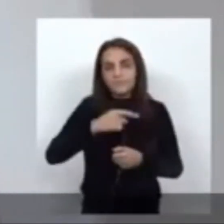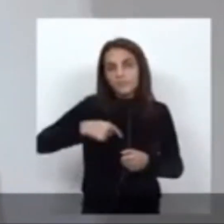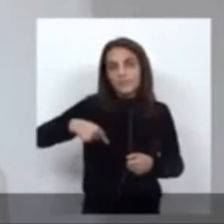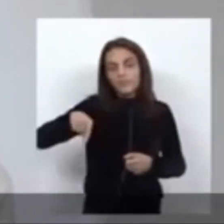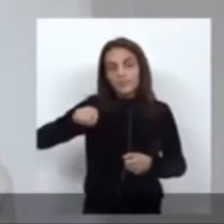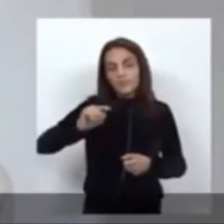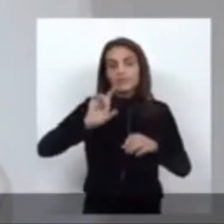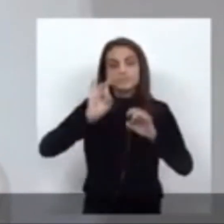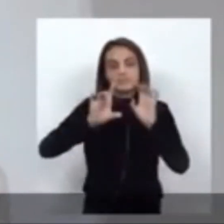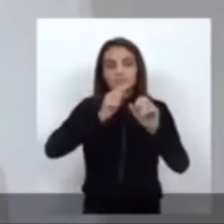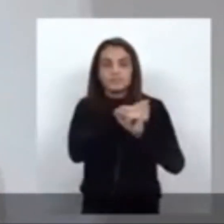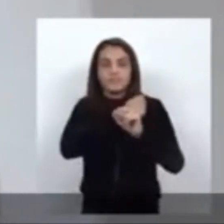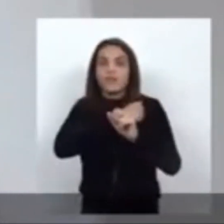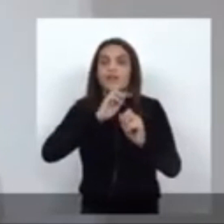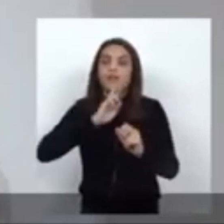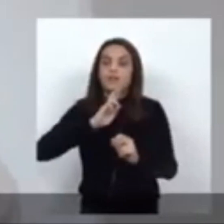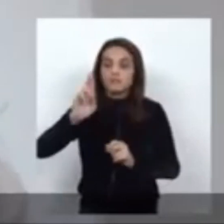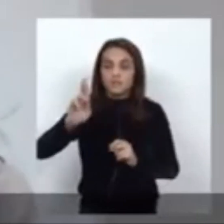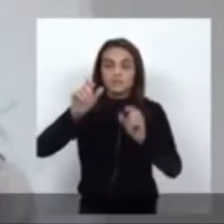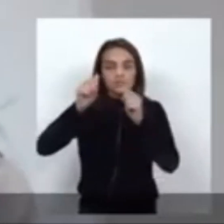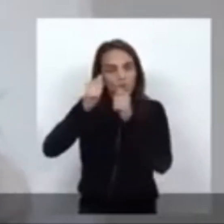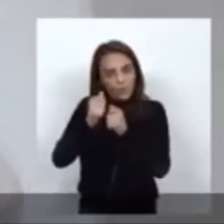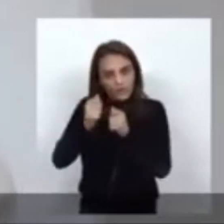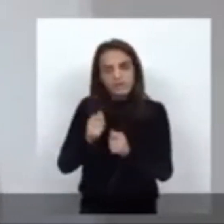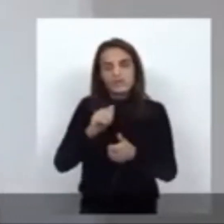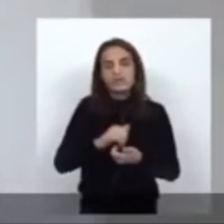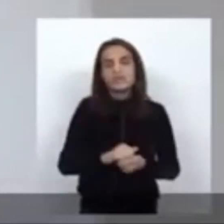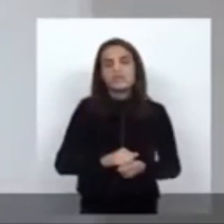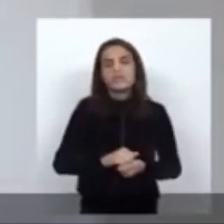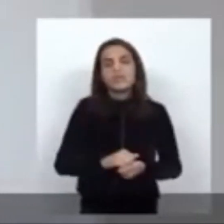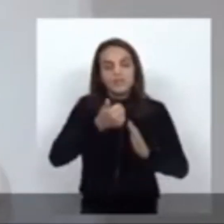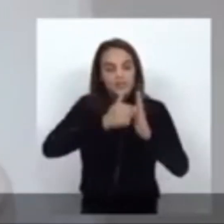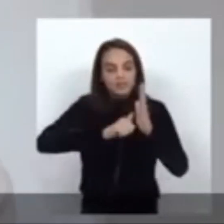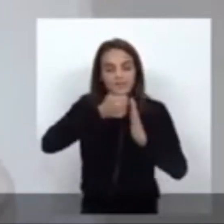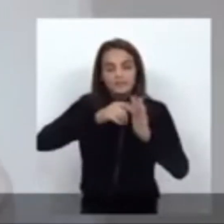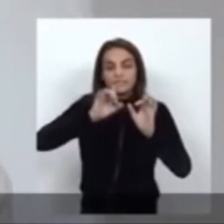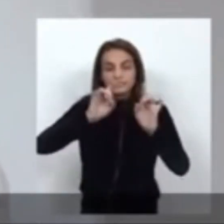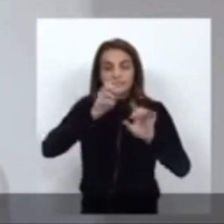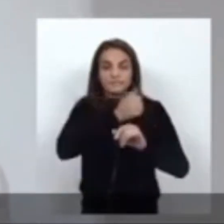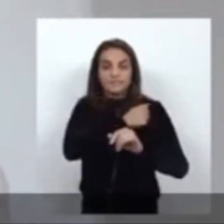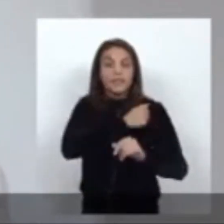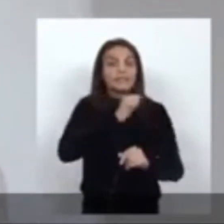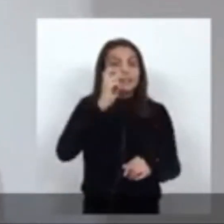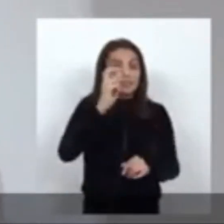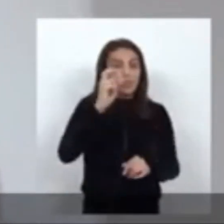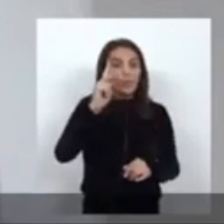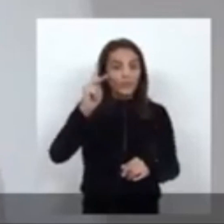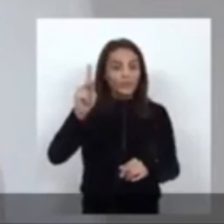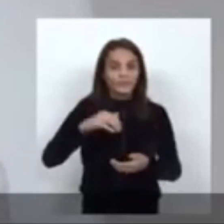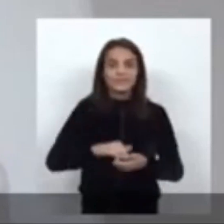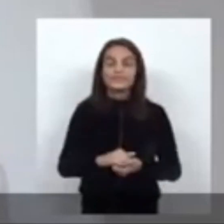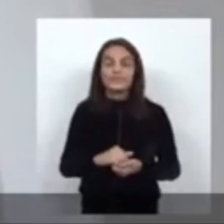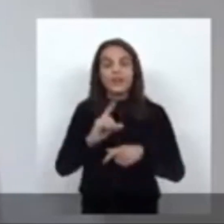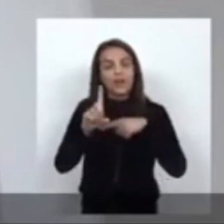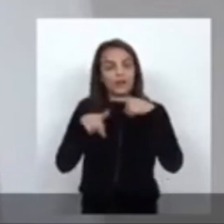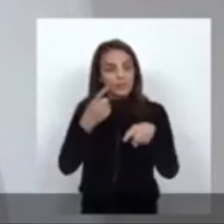que cada aluno responda obrigatoriamente, que ele avalie, cada aluno avalia 5 professores. E depois,